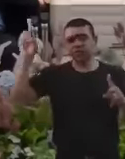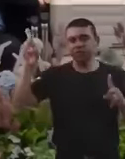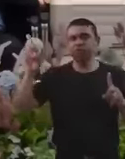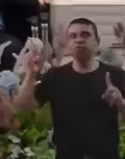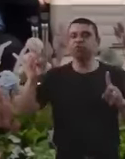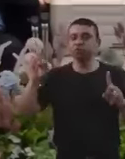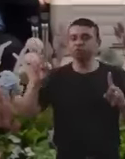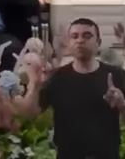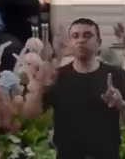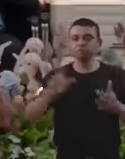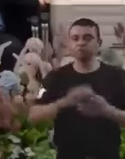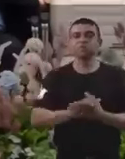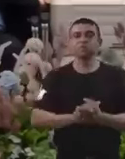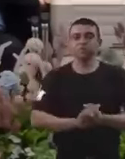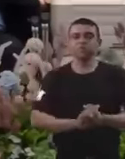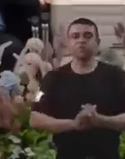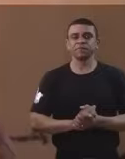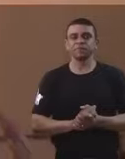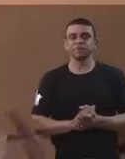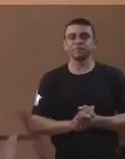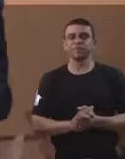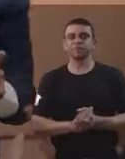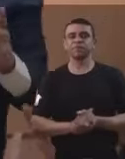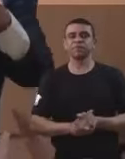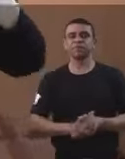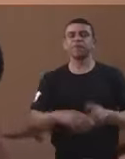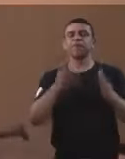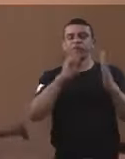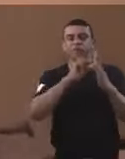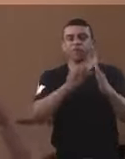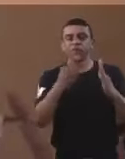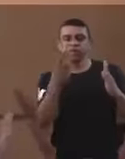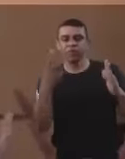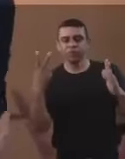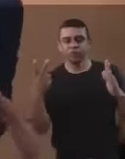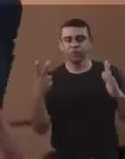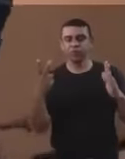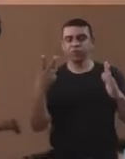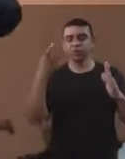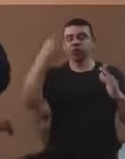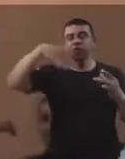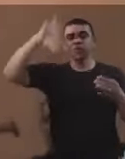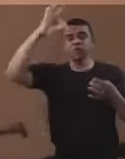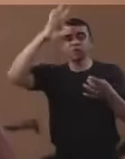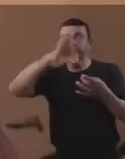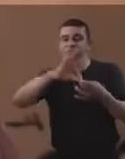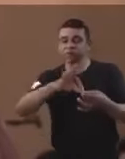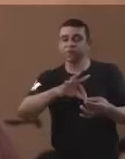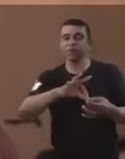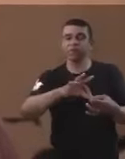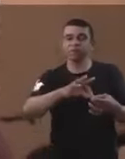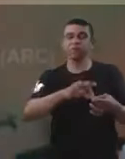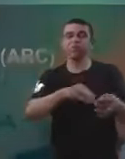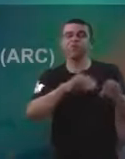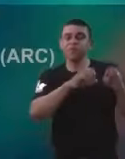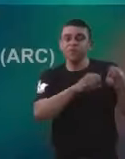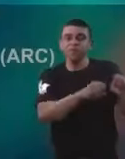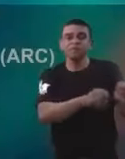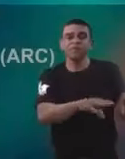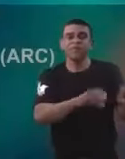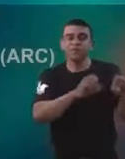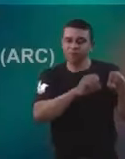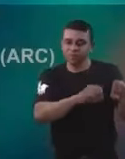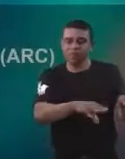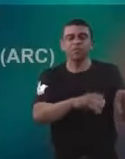estou pregando eu vou estressar. Aí, versículo 12, o Espírito Santo vos ensinará na